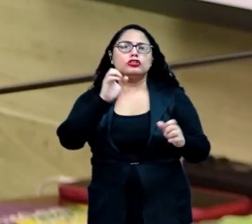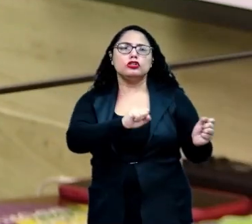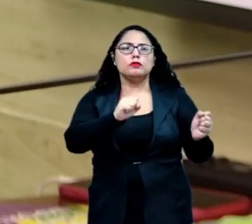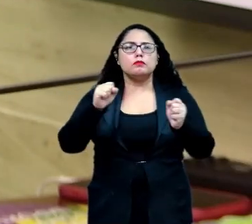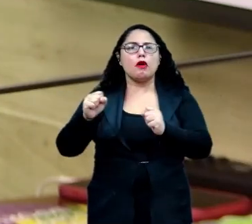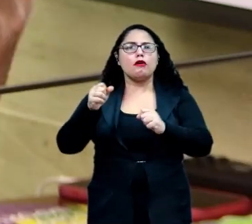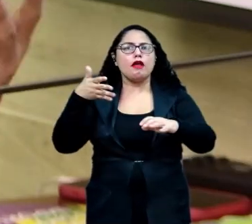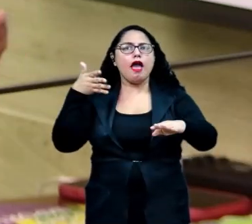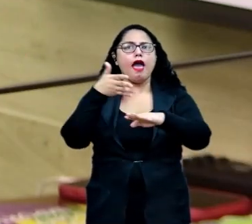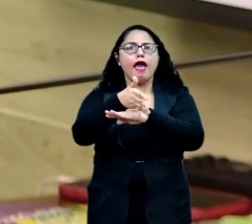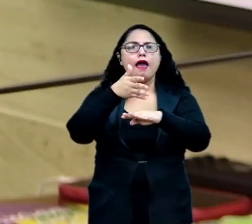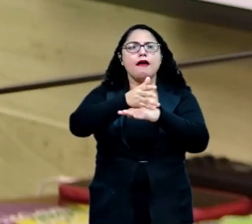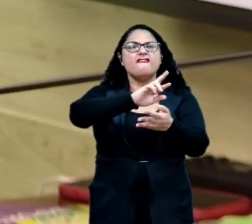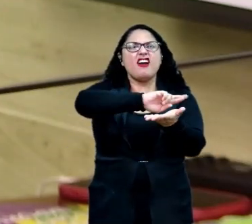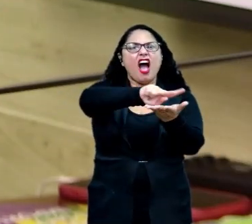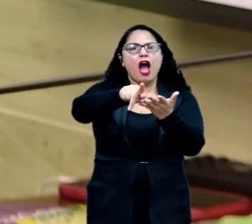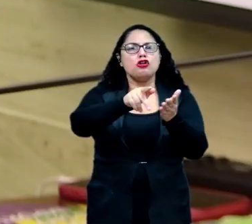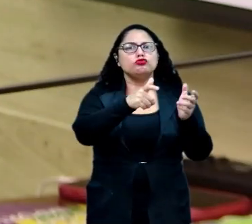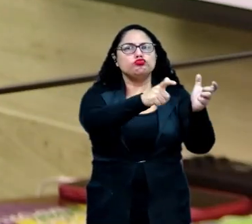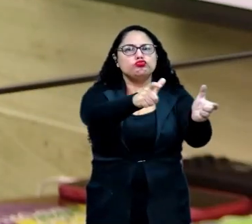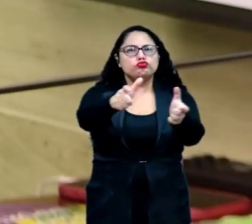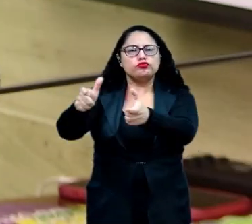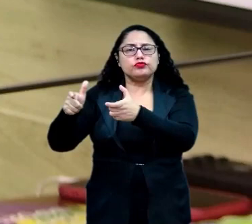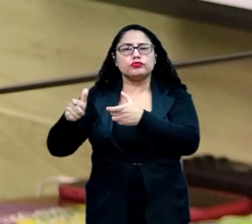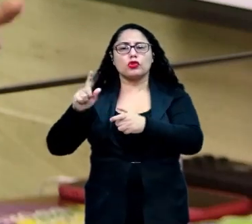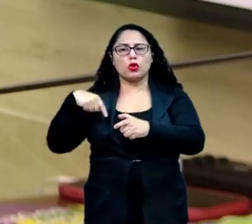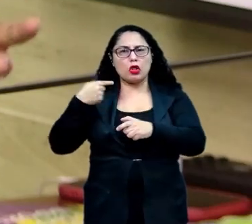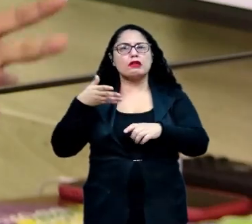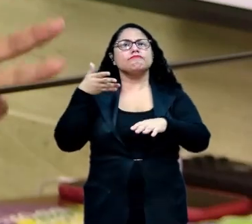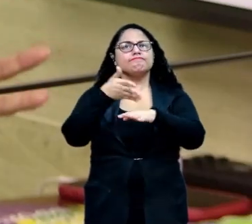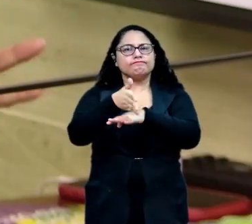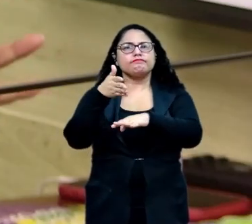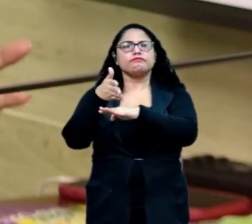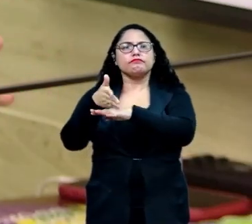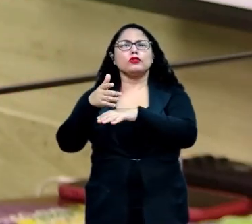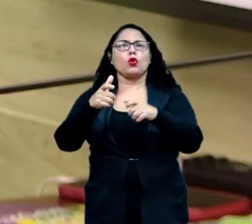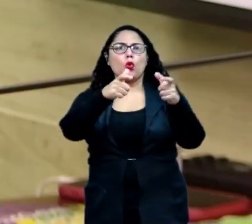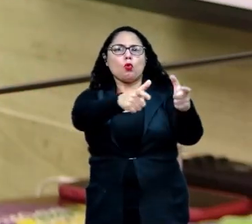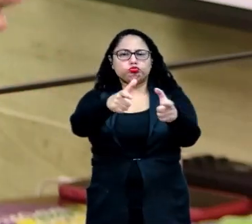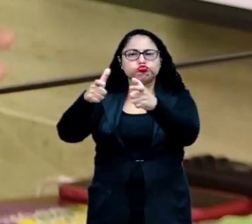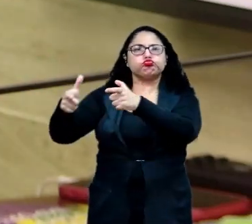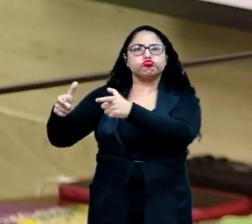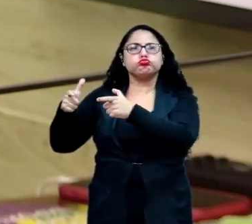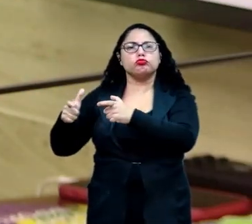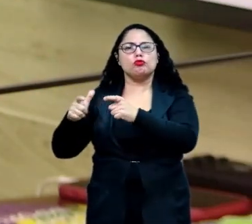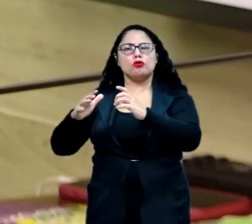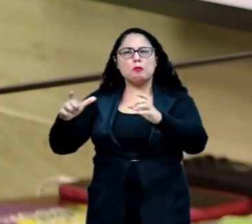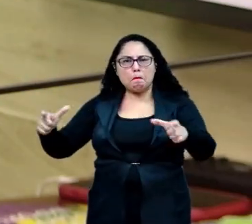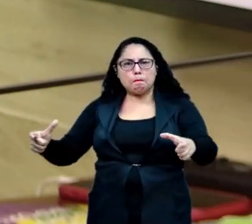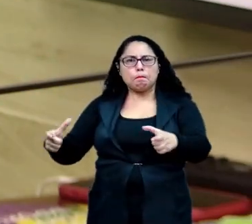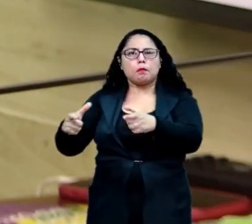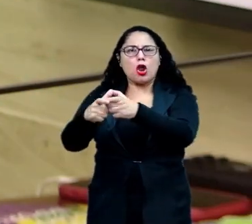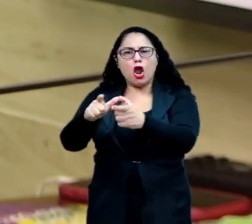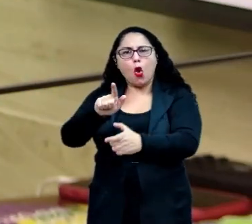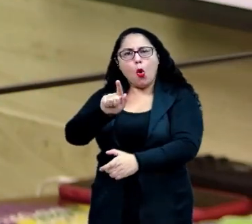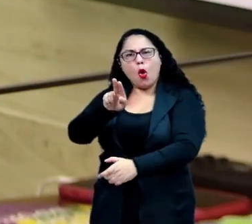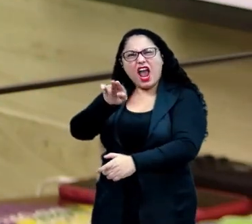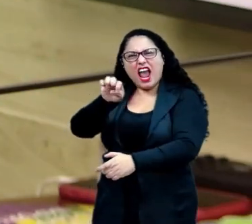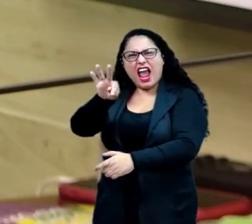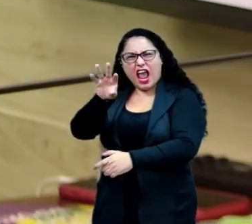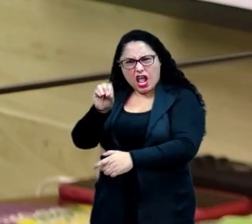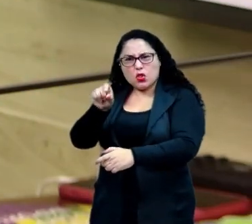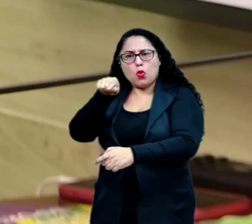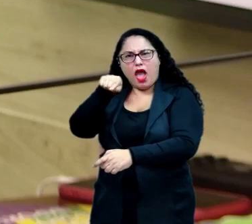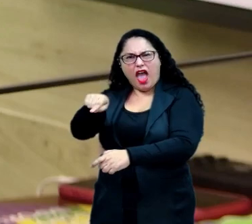poderia frequentar diversos espaços. A gente frequentava, de fato, os guetos. Era um espaço de gueto. Era